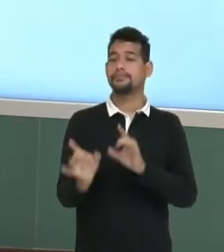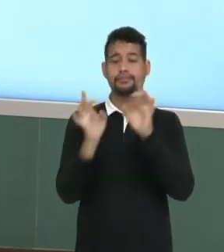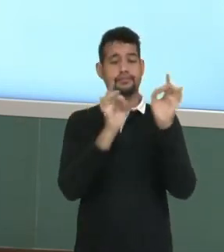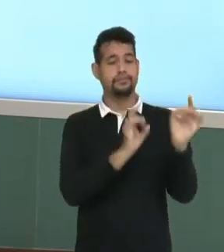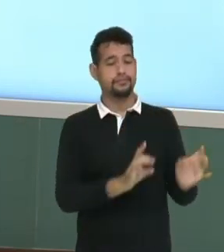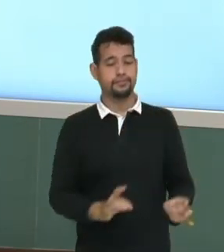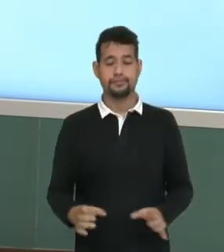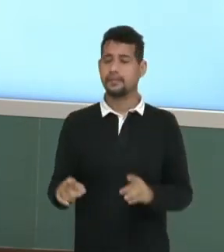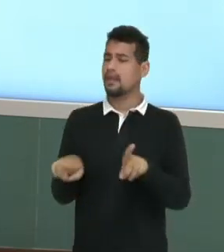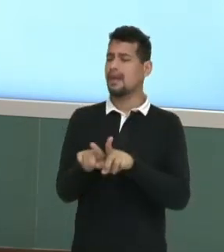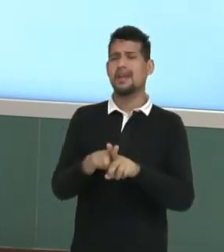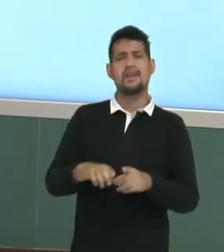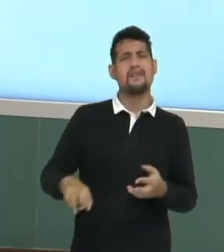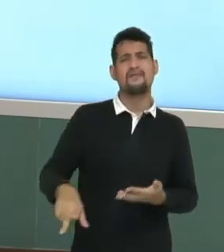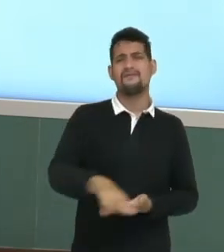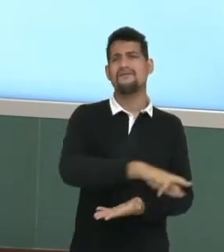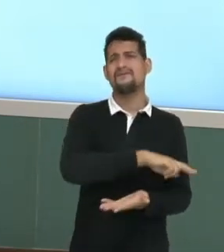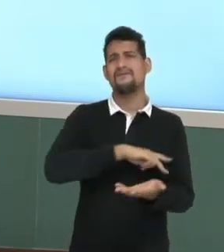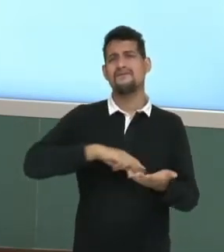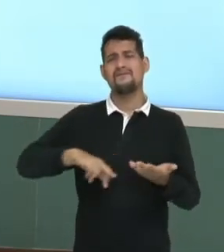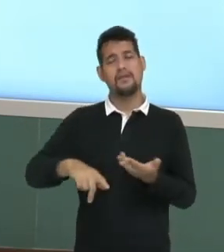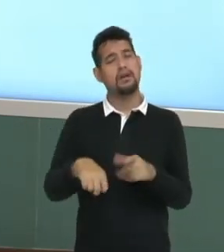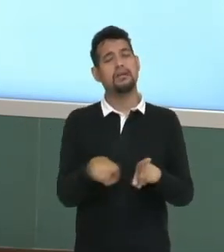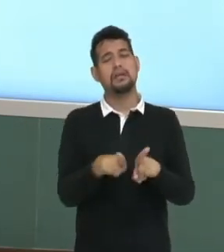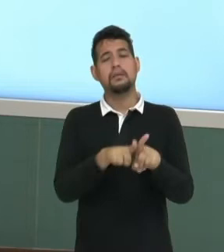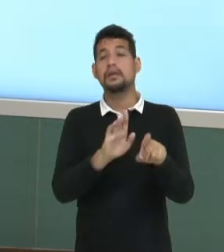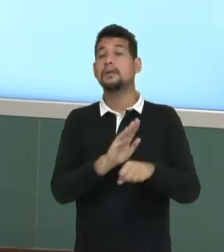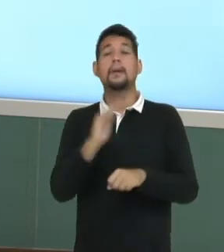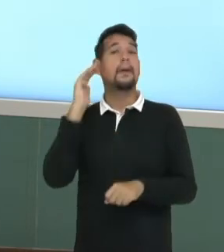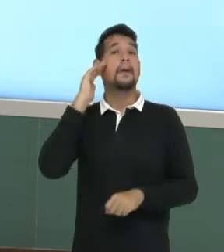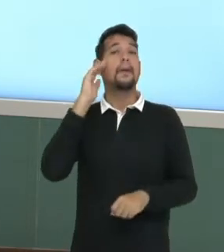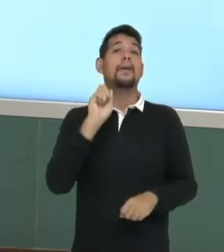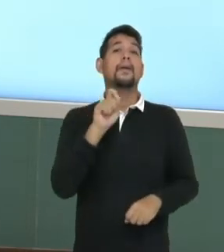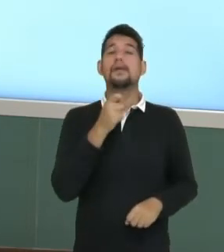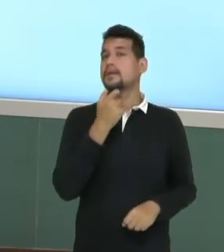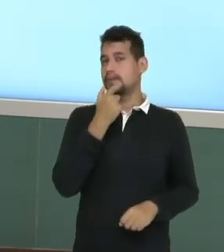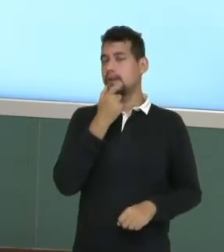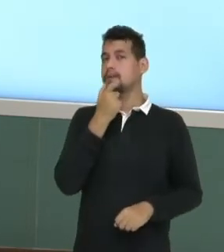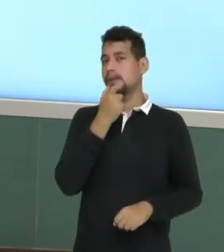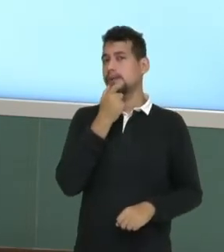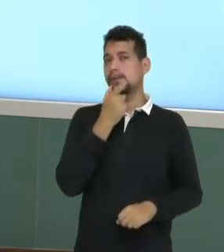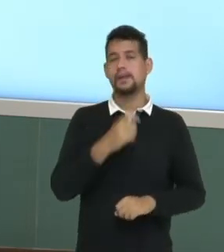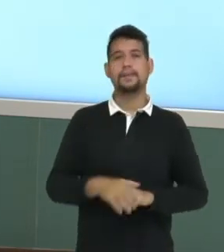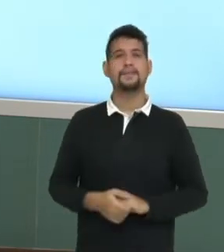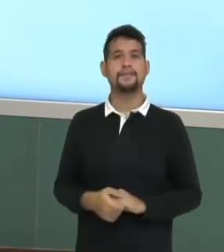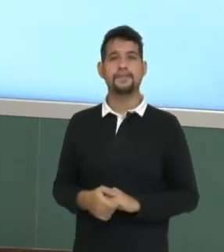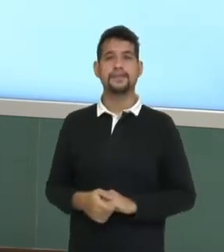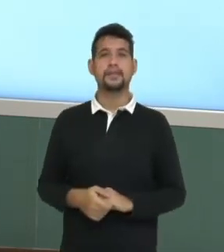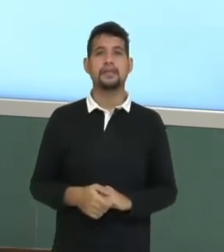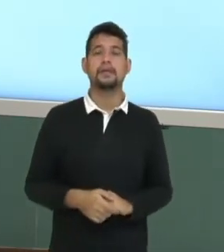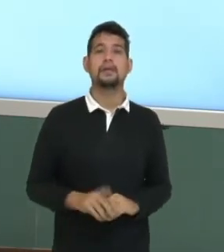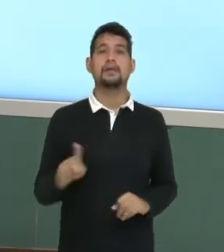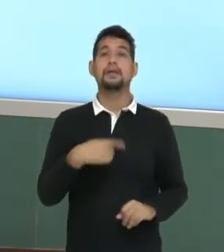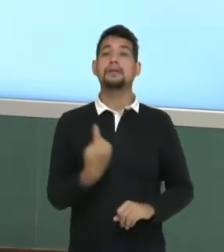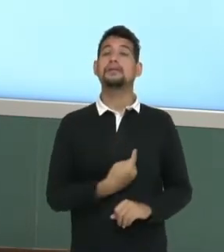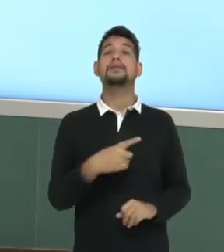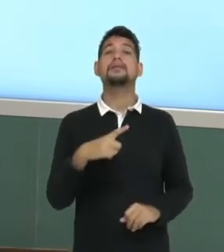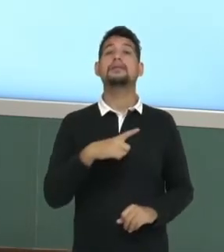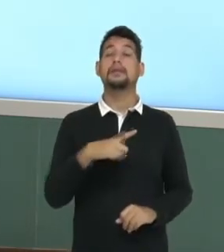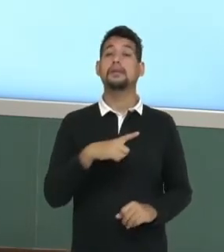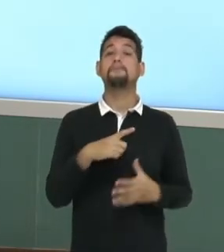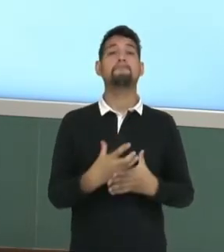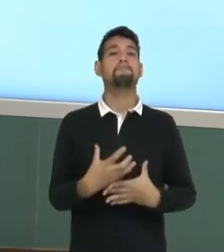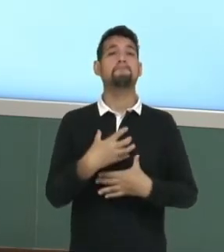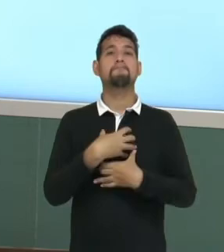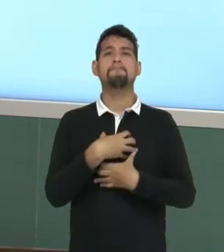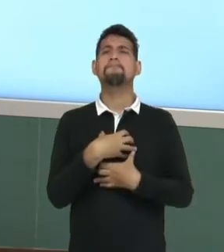Navegação e de outros tratados que favorecem principalmente a Inglaterra, né? E nós vamos ter uma